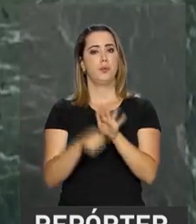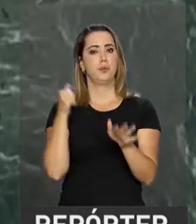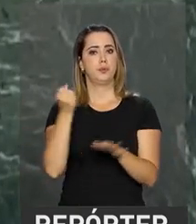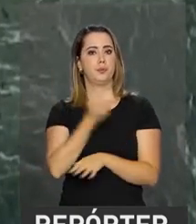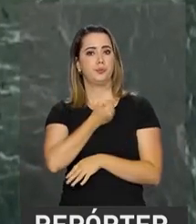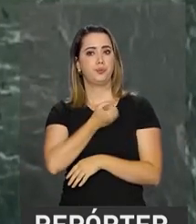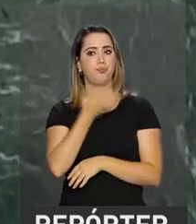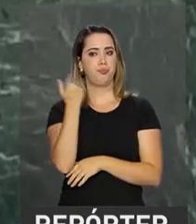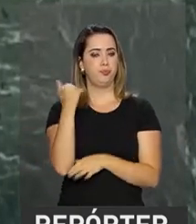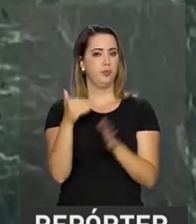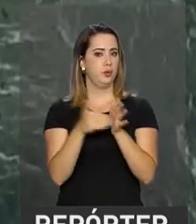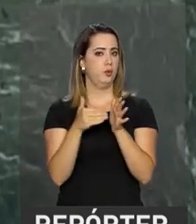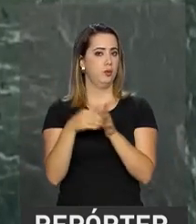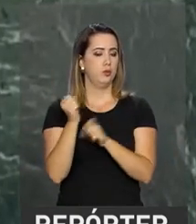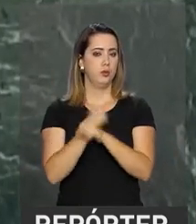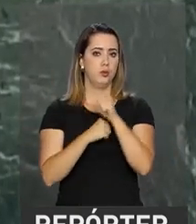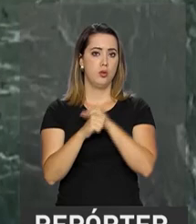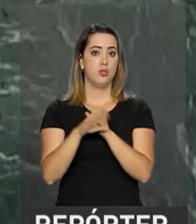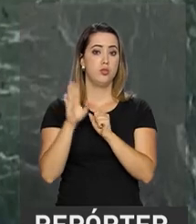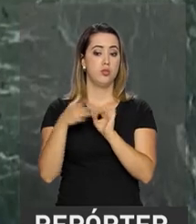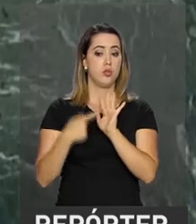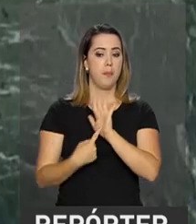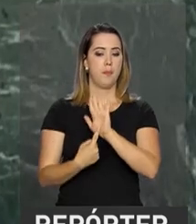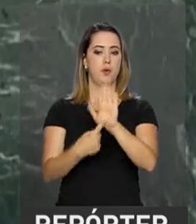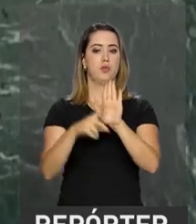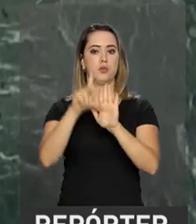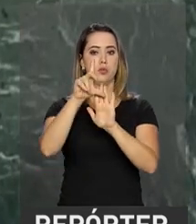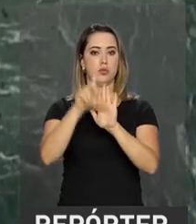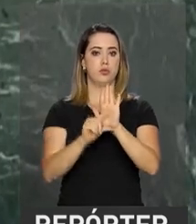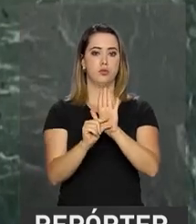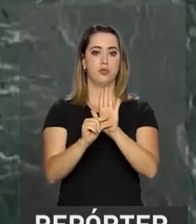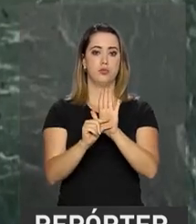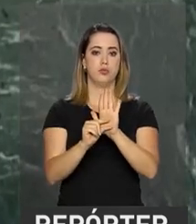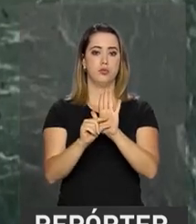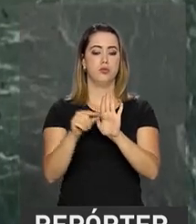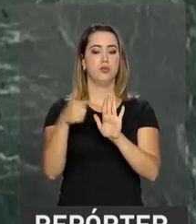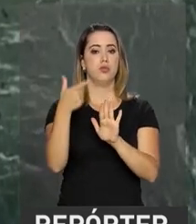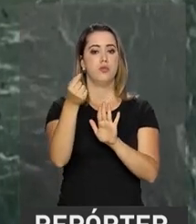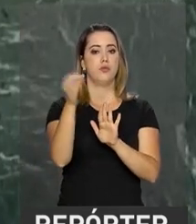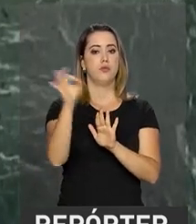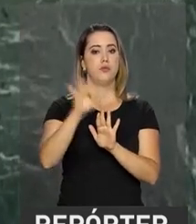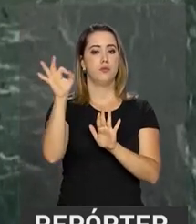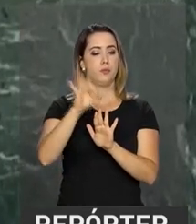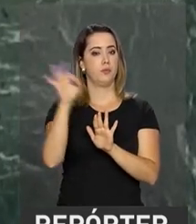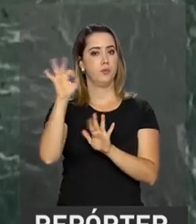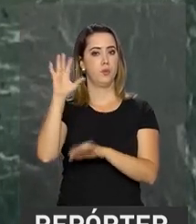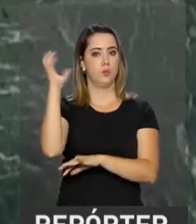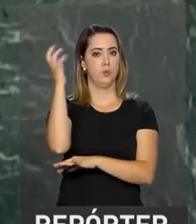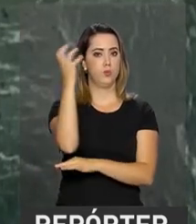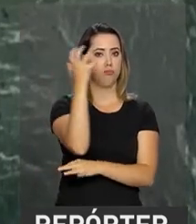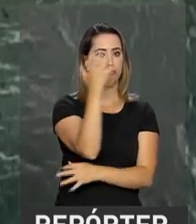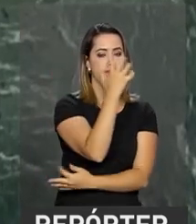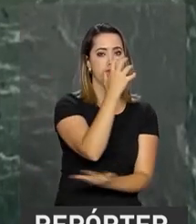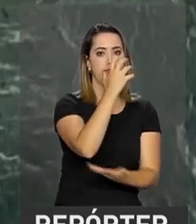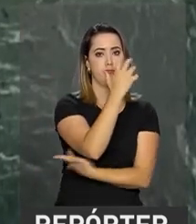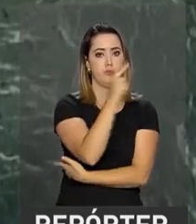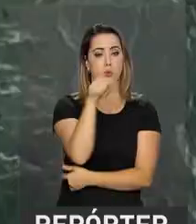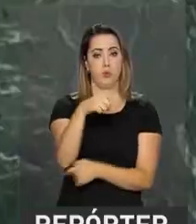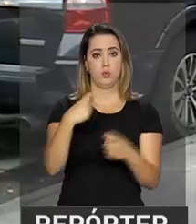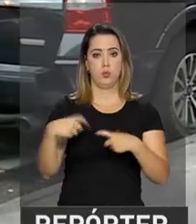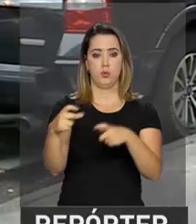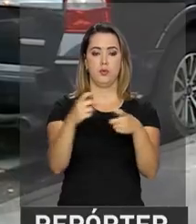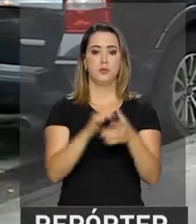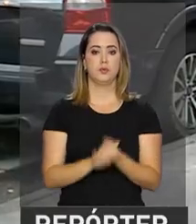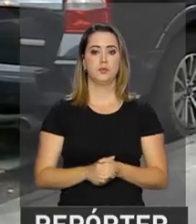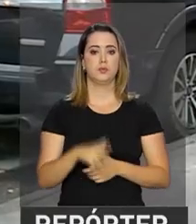disponíveis para o último ano já indicam a diminuição de mais de 20% do desmatamento naquela